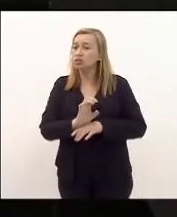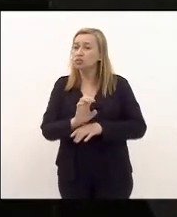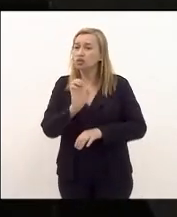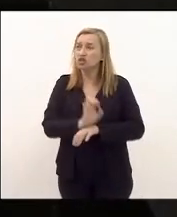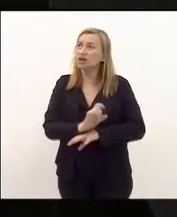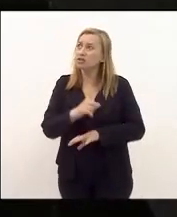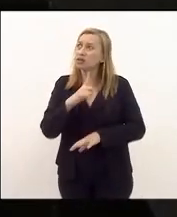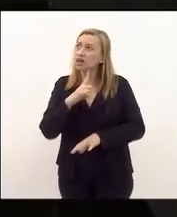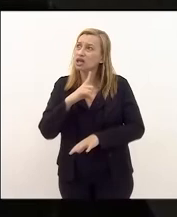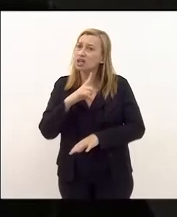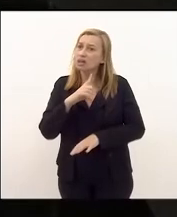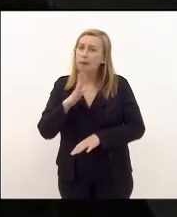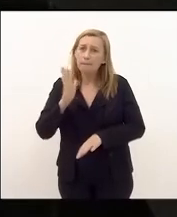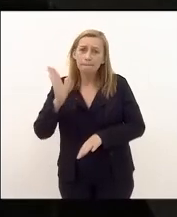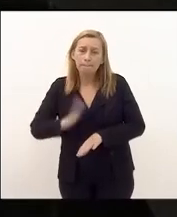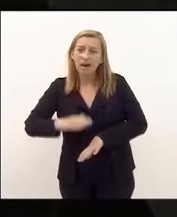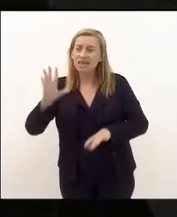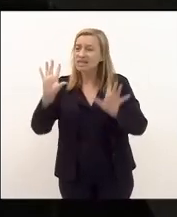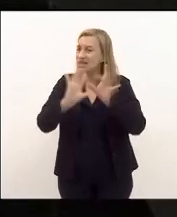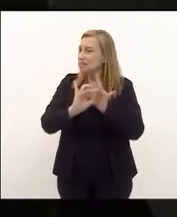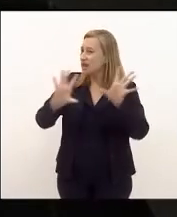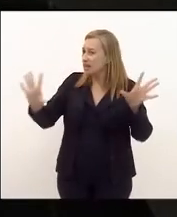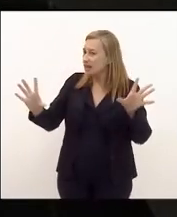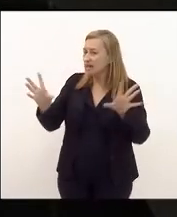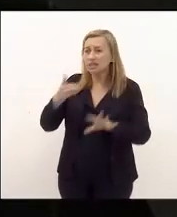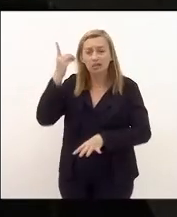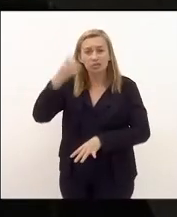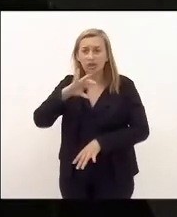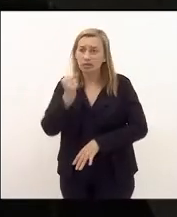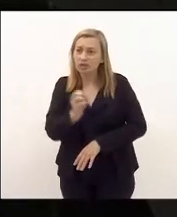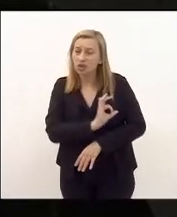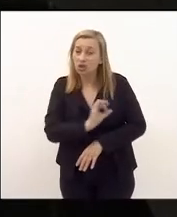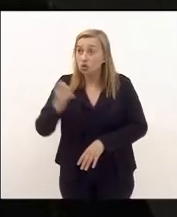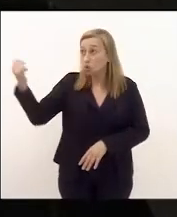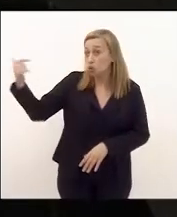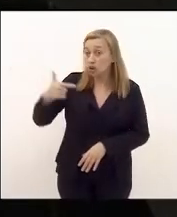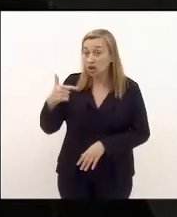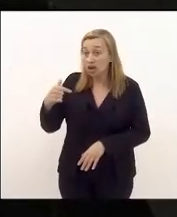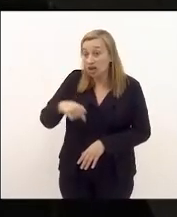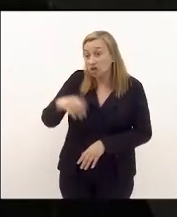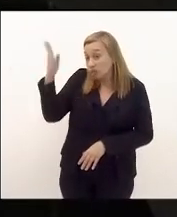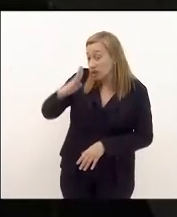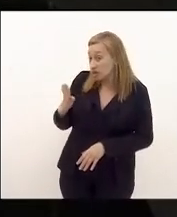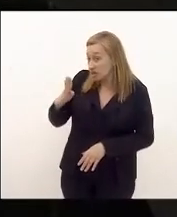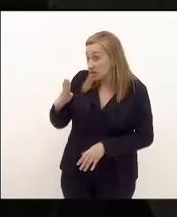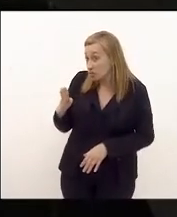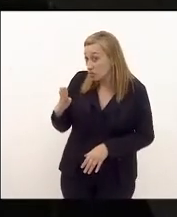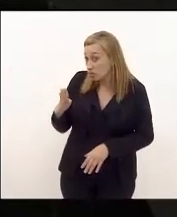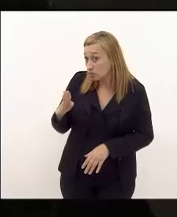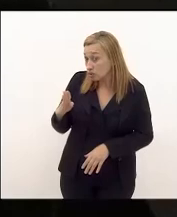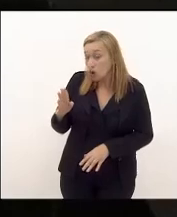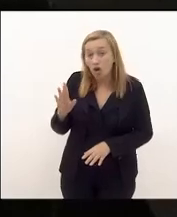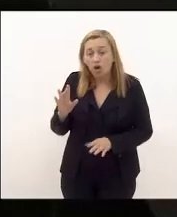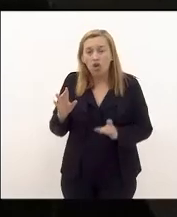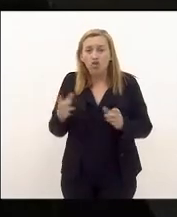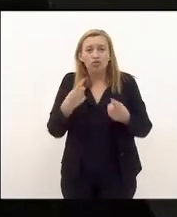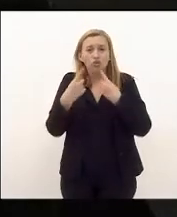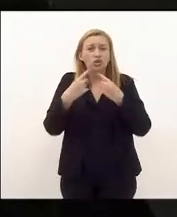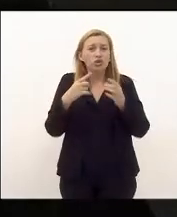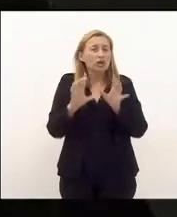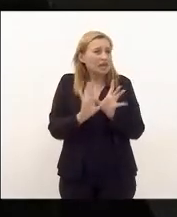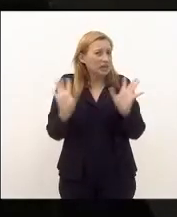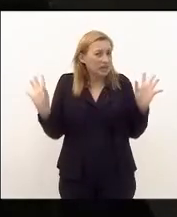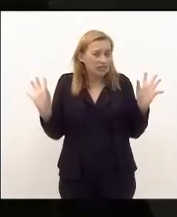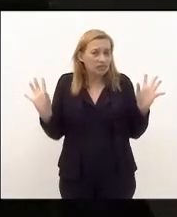têm muito mais autonomia, deputada Marta Rocha, que os estados brasileiros. Não estou aqui querendo importar esse modelo, não é isso, não é uma discussão aberta que eu estou fazendo.